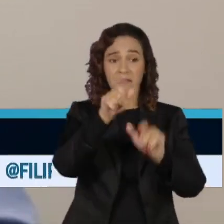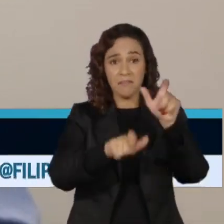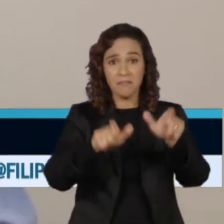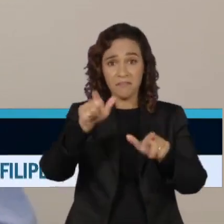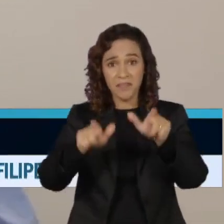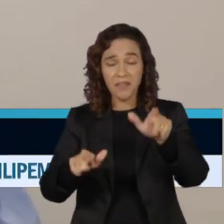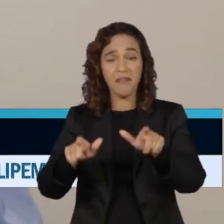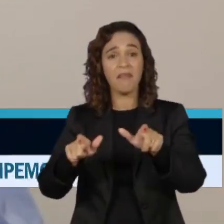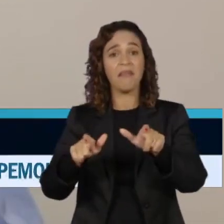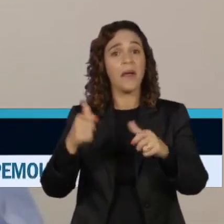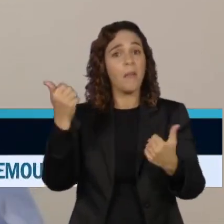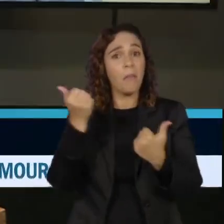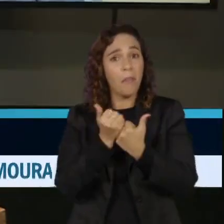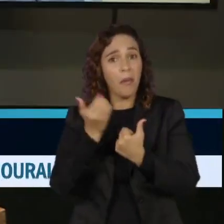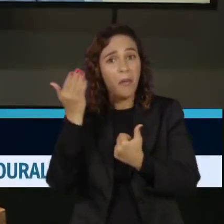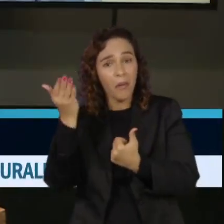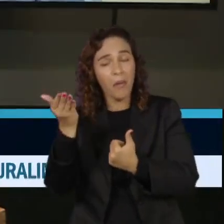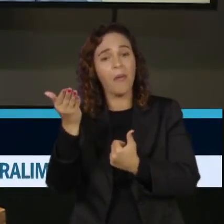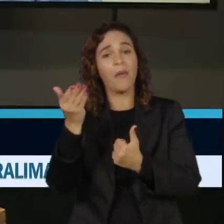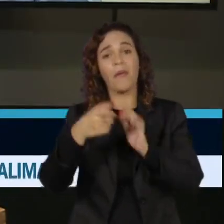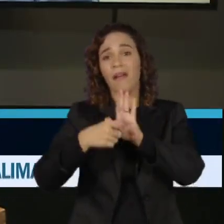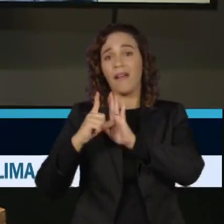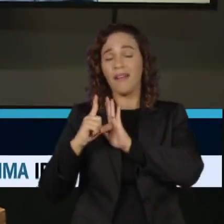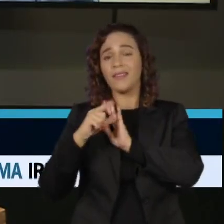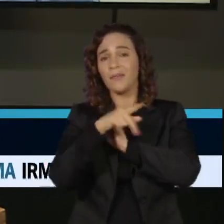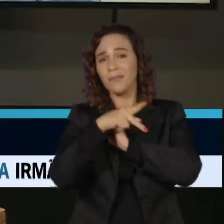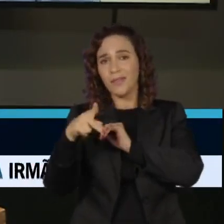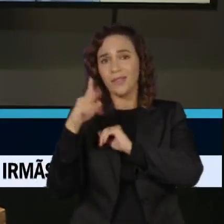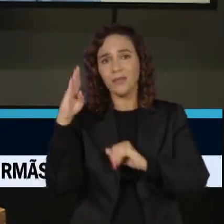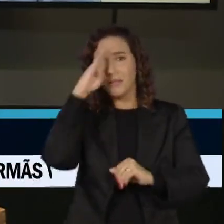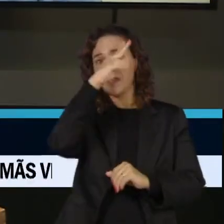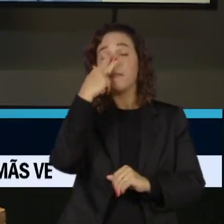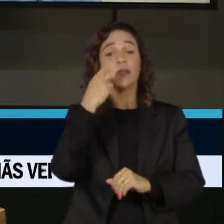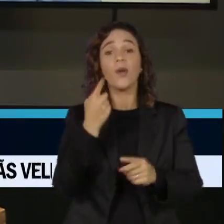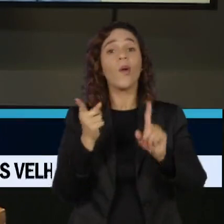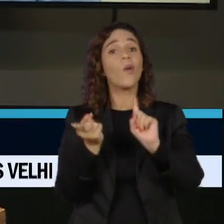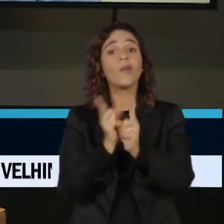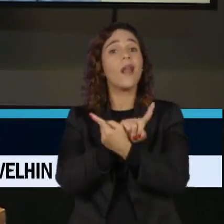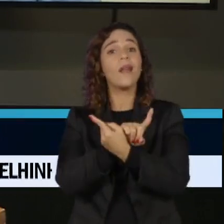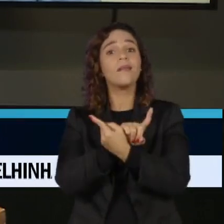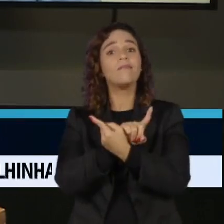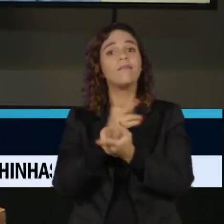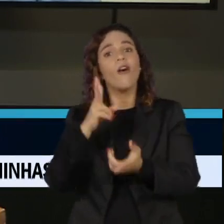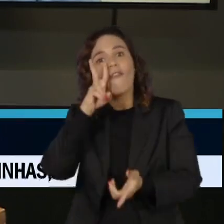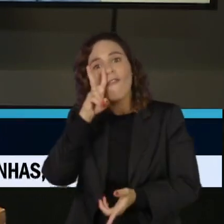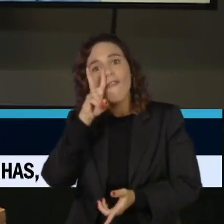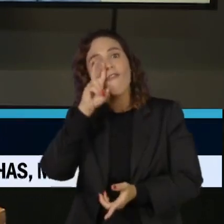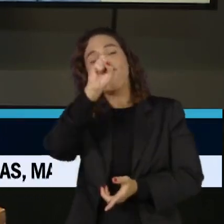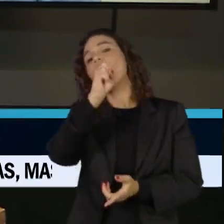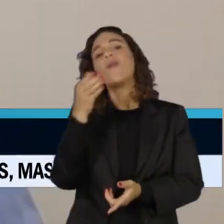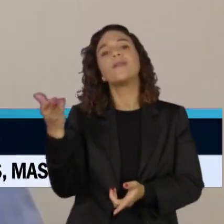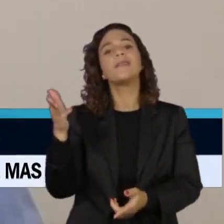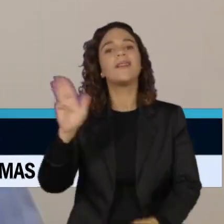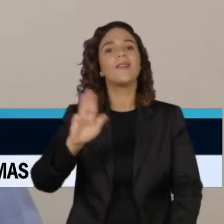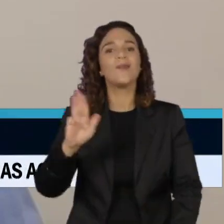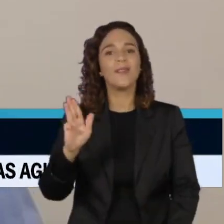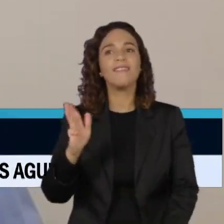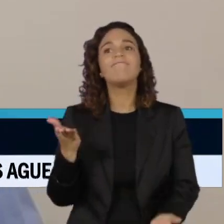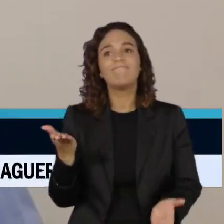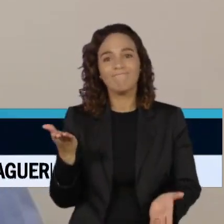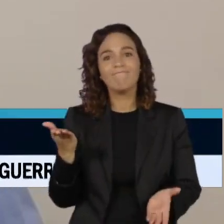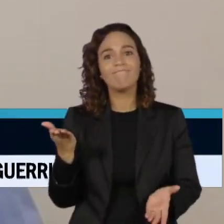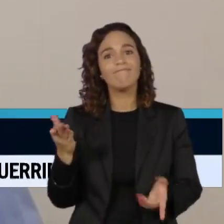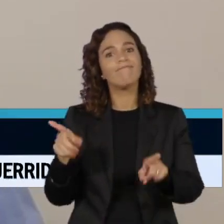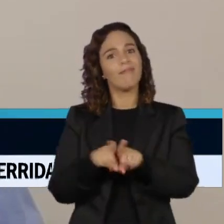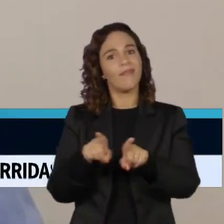detratores, que acabaram fortalecendo o governo do presidente Lula e a própria figura do